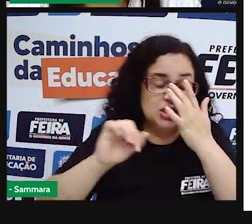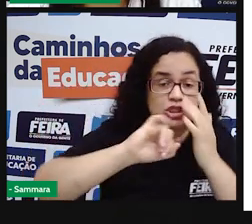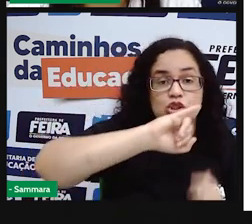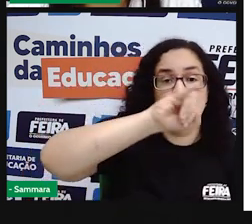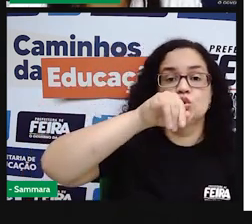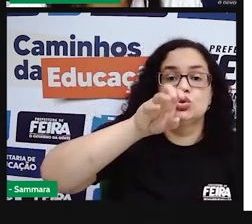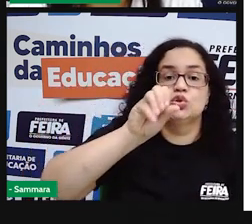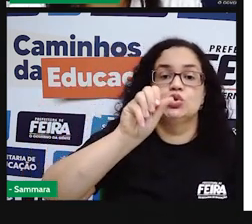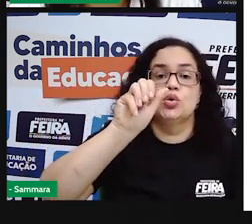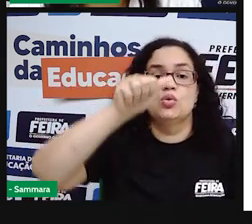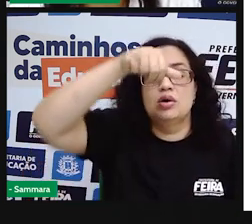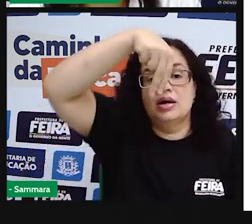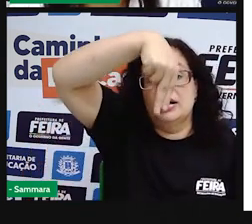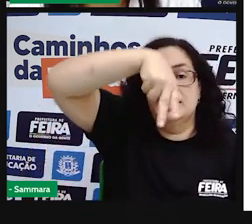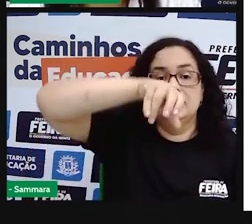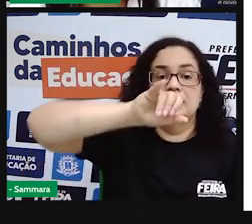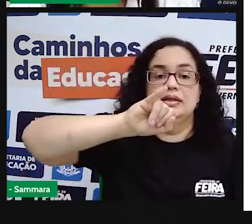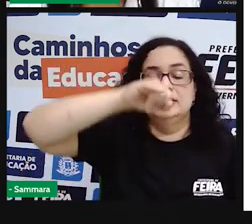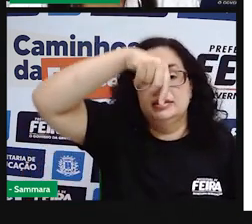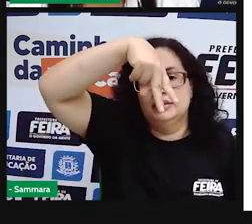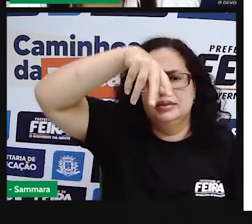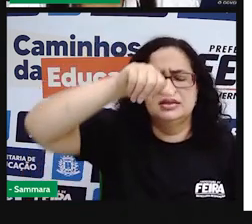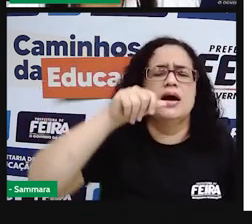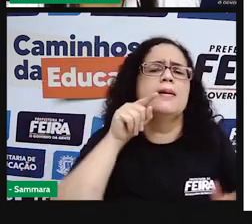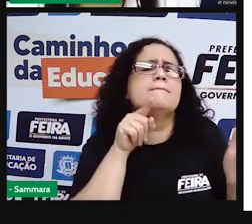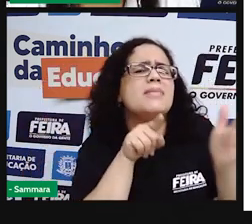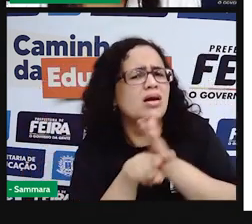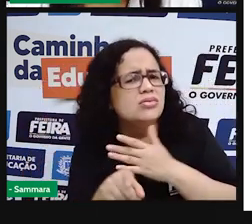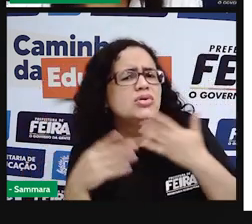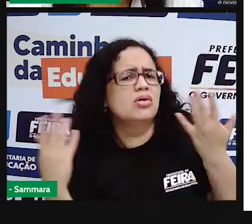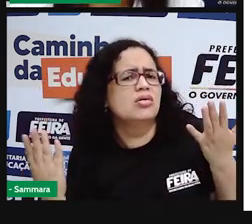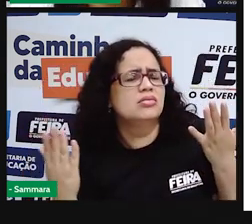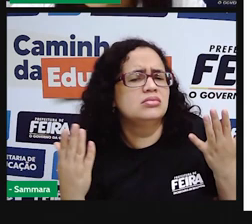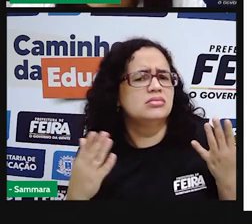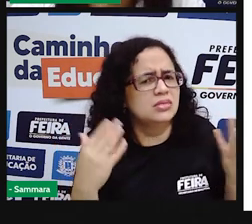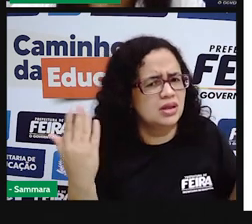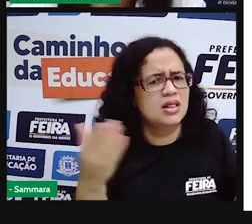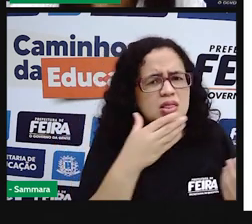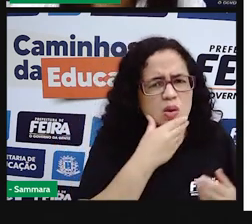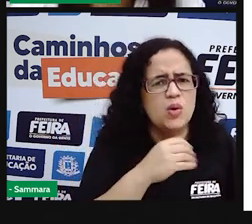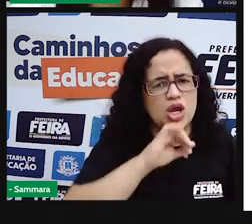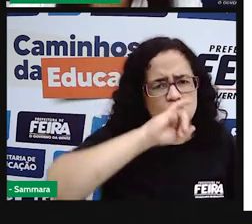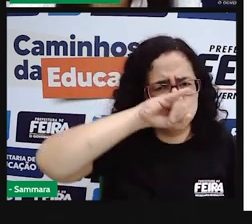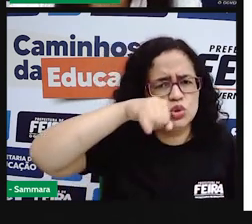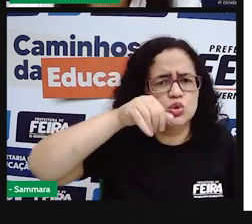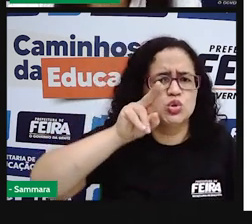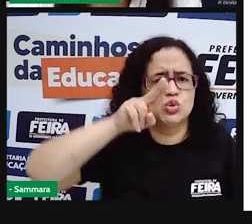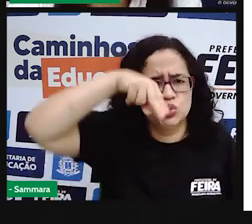joaninas. Olha o Chico Bento perguntando: Para, não é junina?